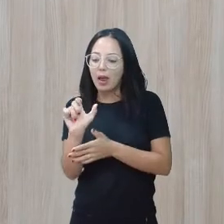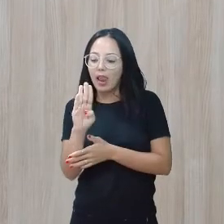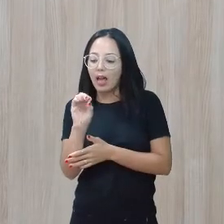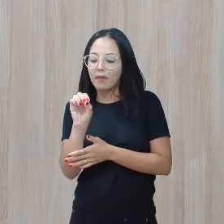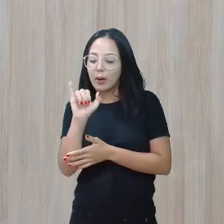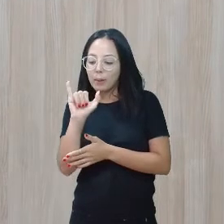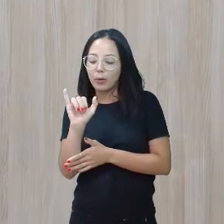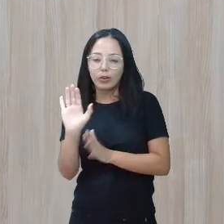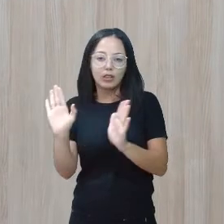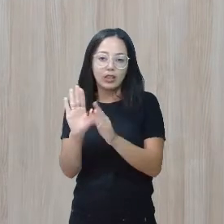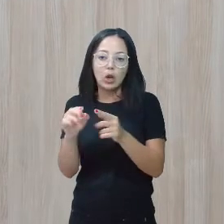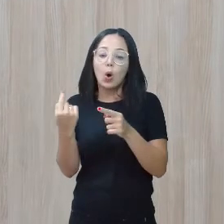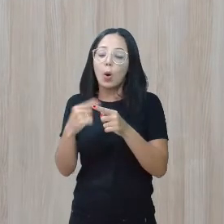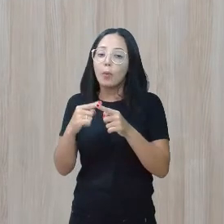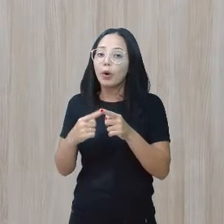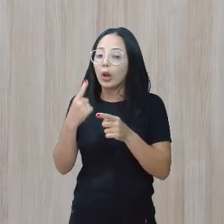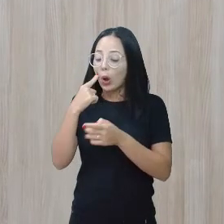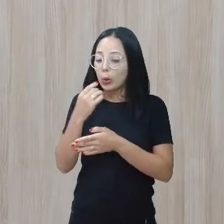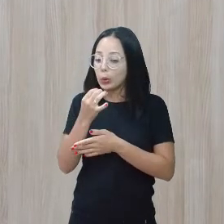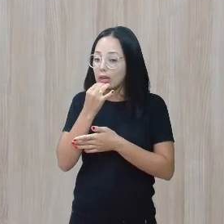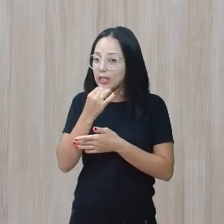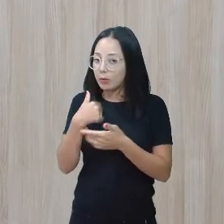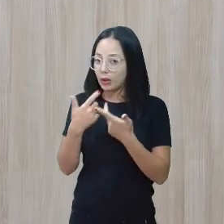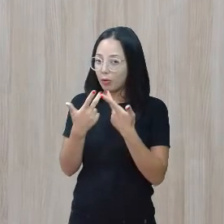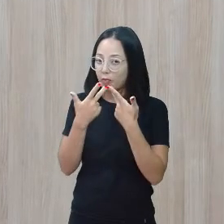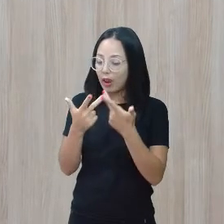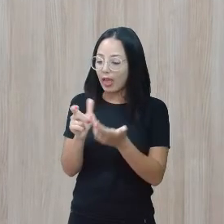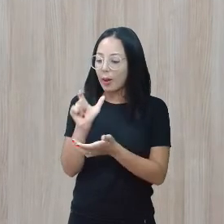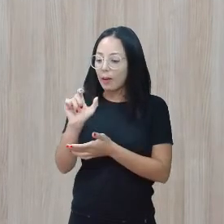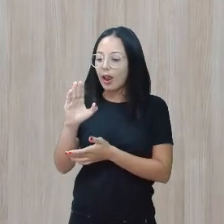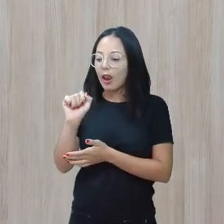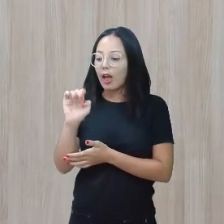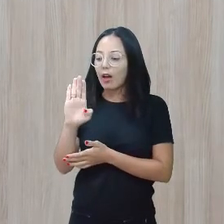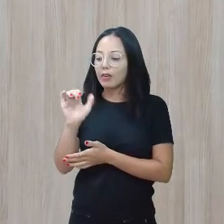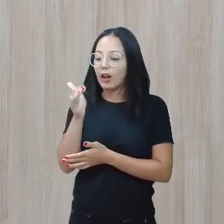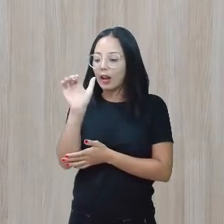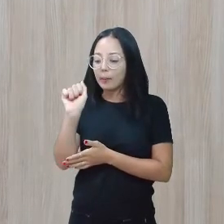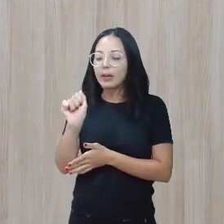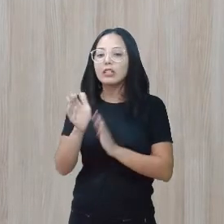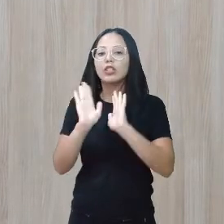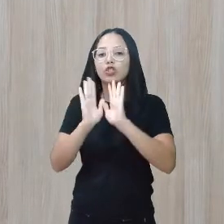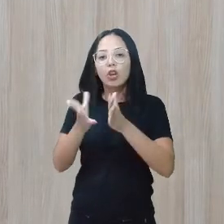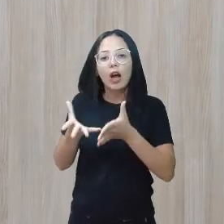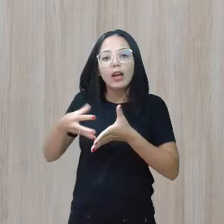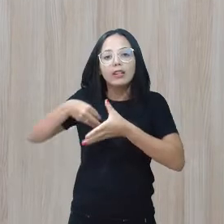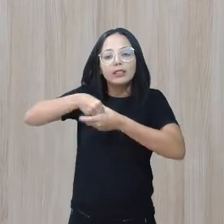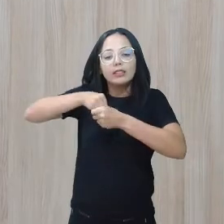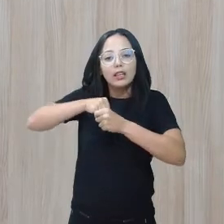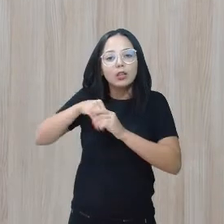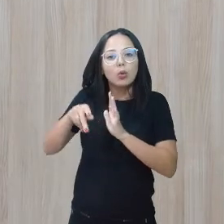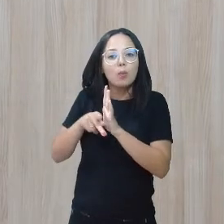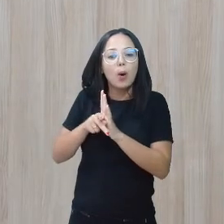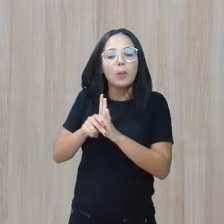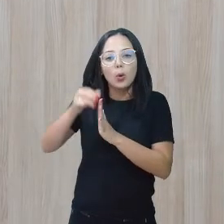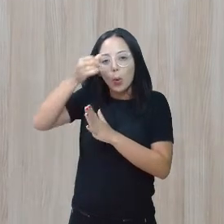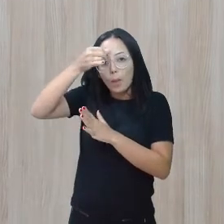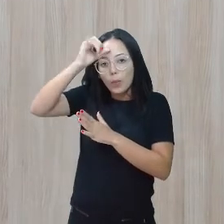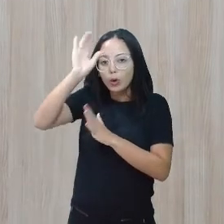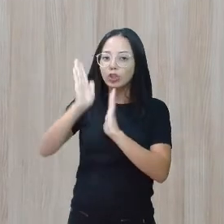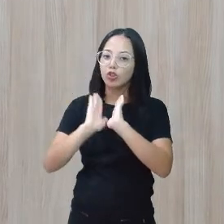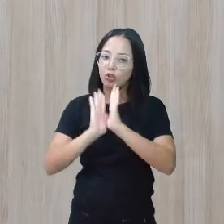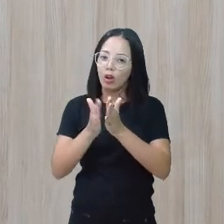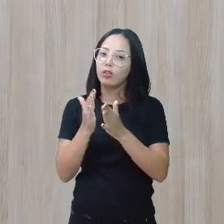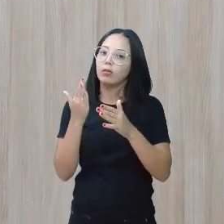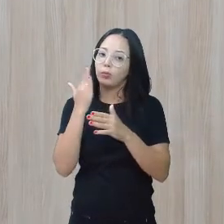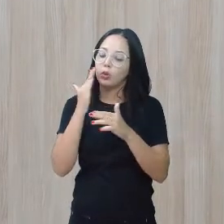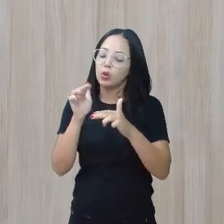porque nesse exemplo especificamente, a palavra cabeça engloba o boi inteiro. Então, João